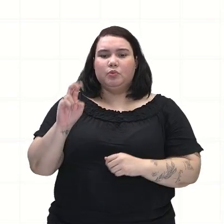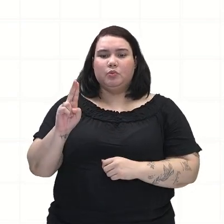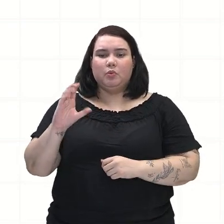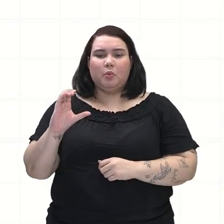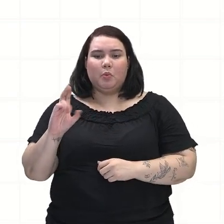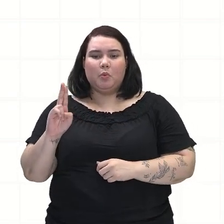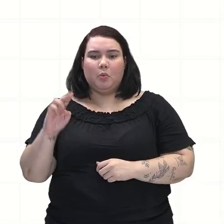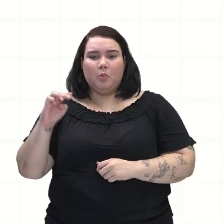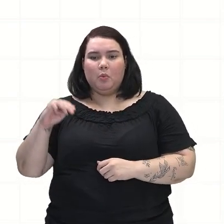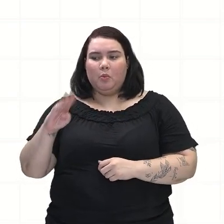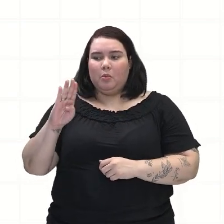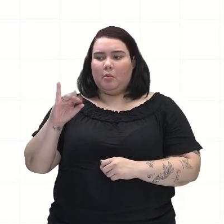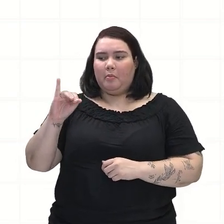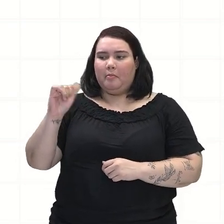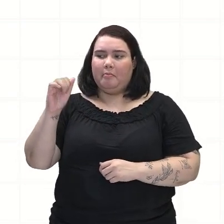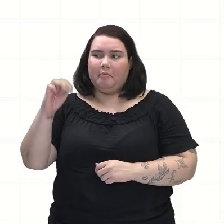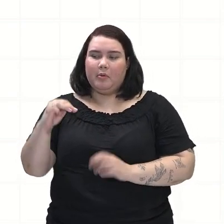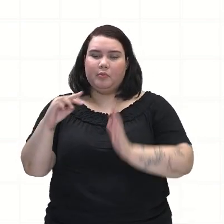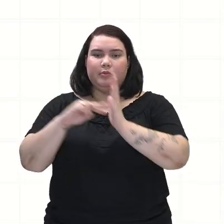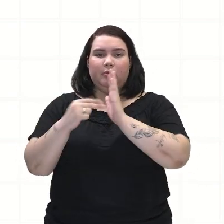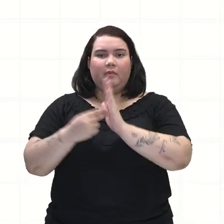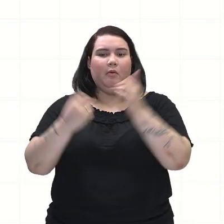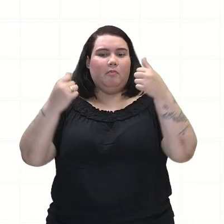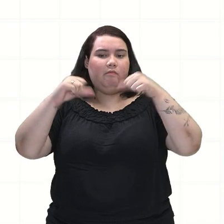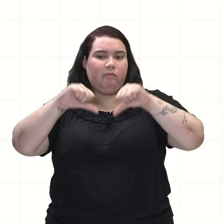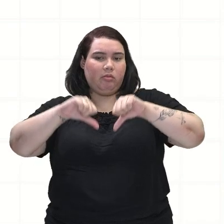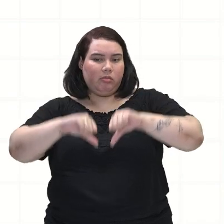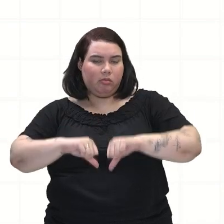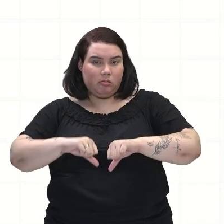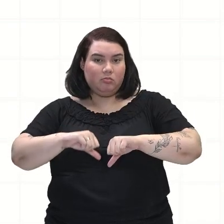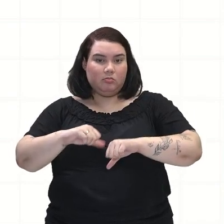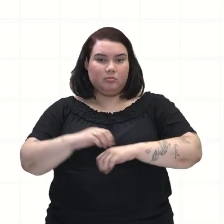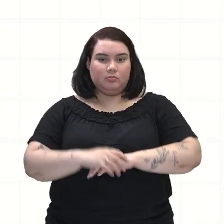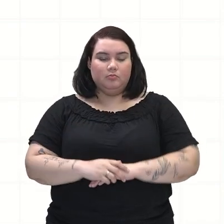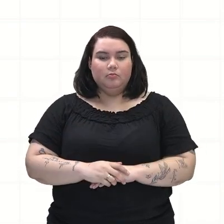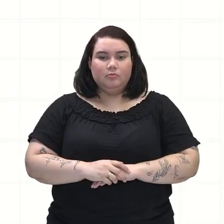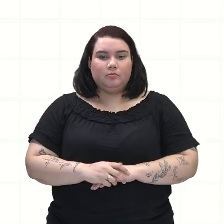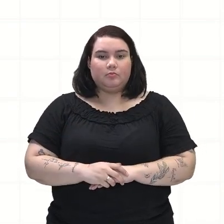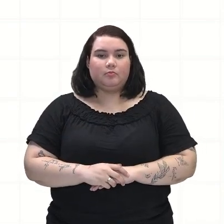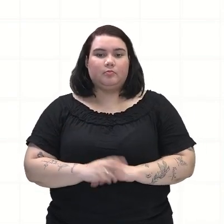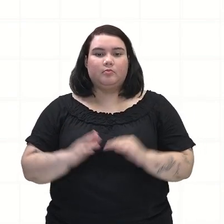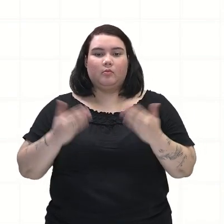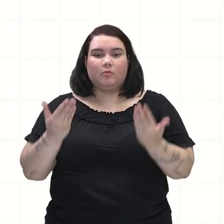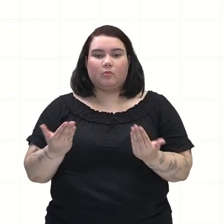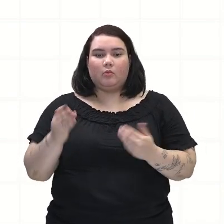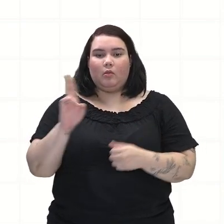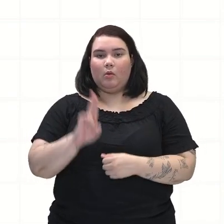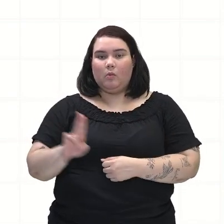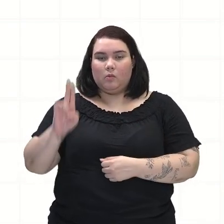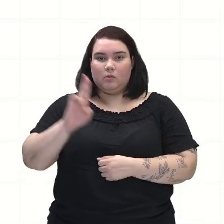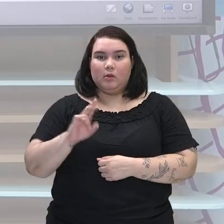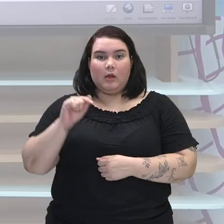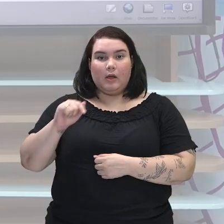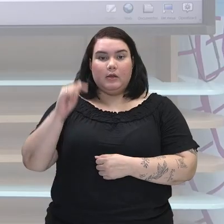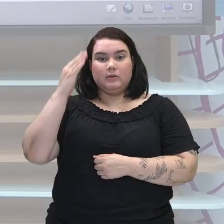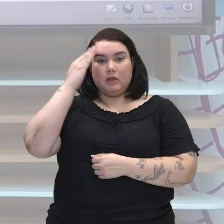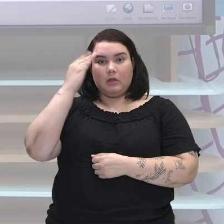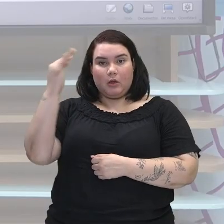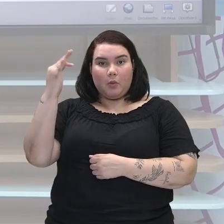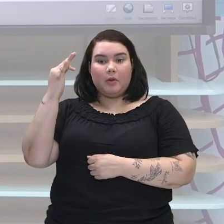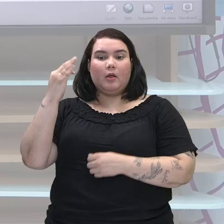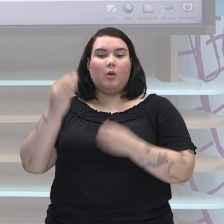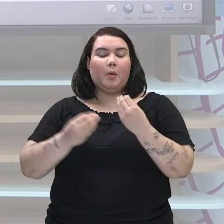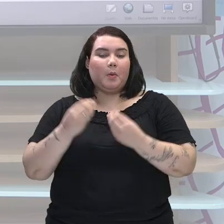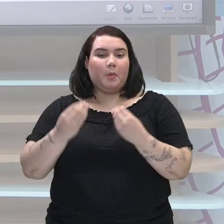Cair, estar, né, por baixo. Então, olha só, utiliza-se essa teoria justamente para o